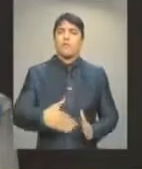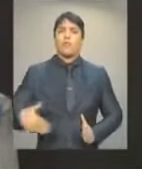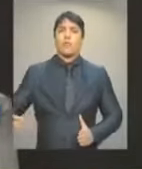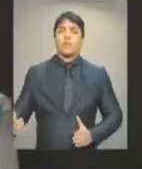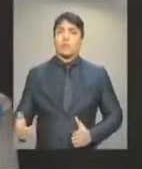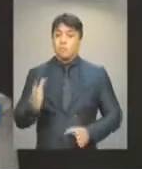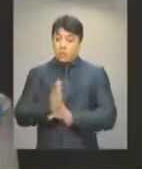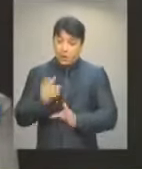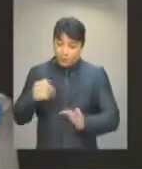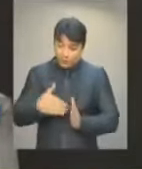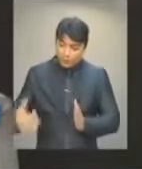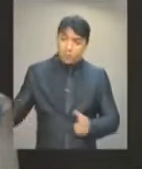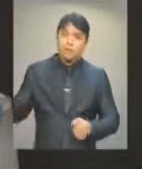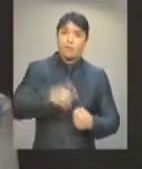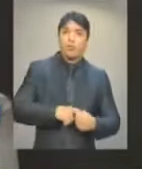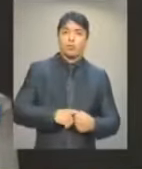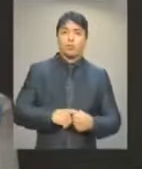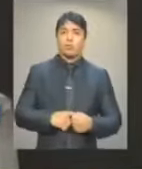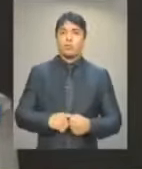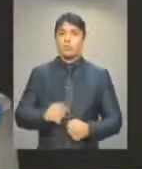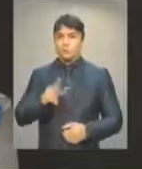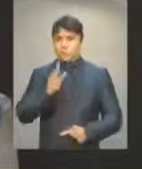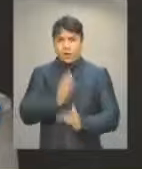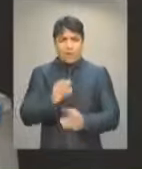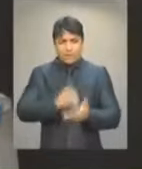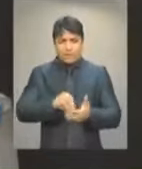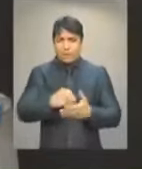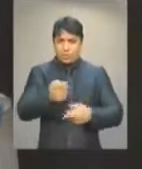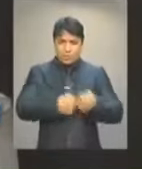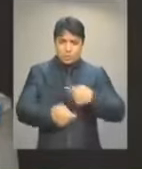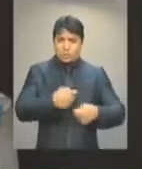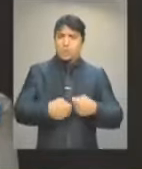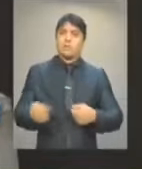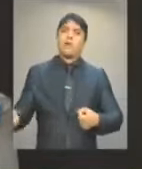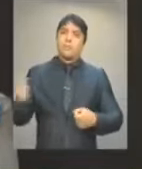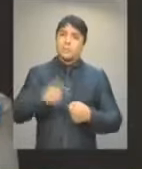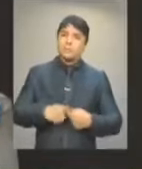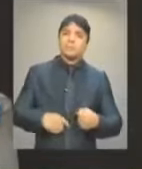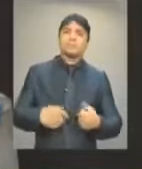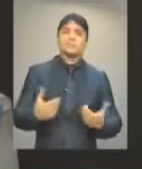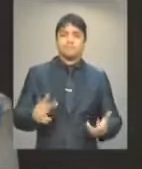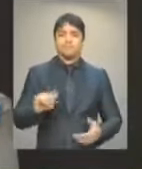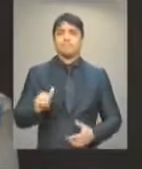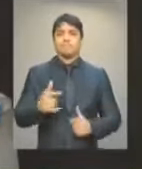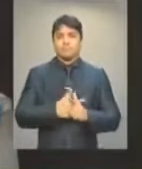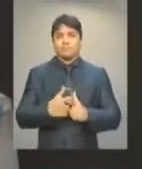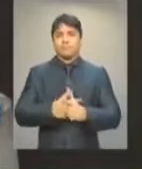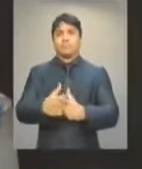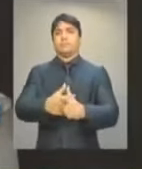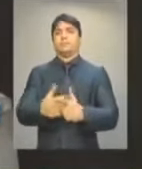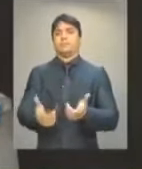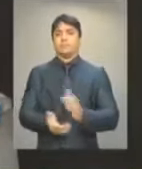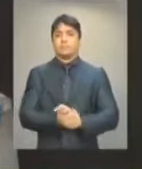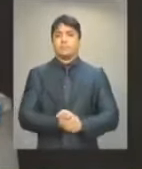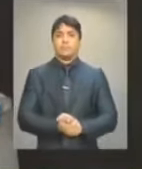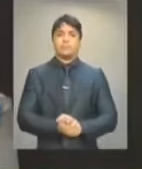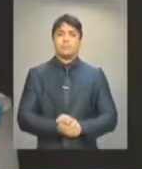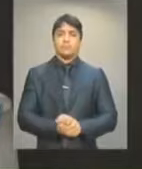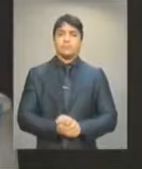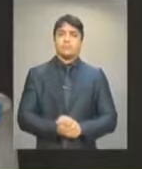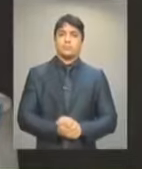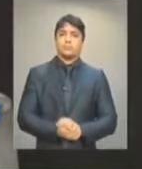fome voltou. A recessão vai impor aos cearenses e às cearenses, né, uma condição de vida